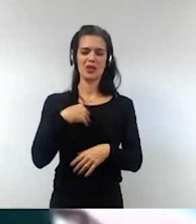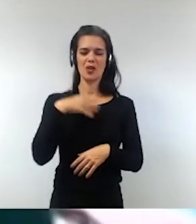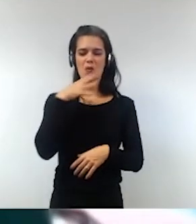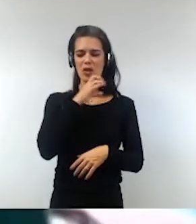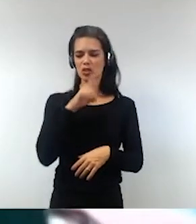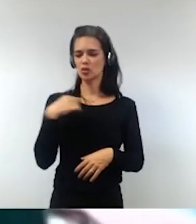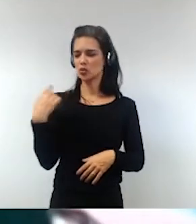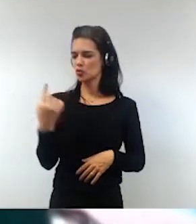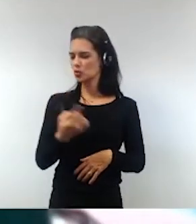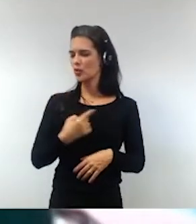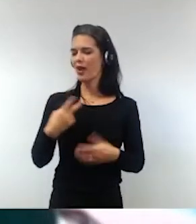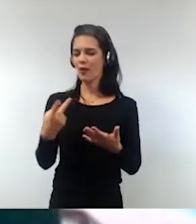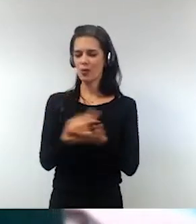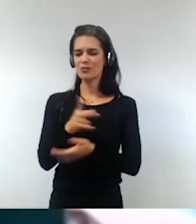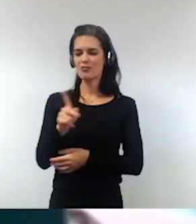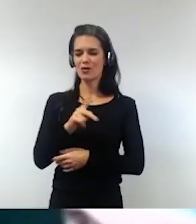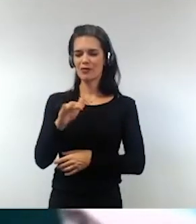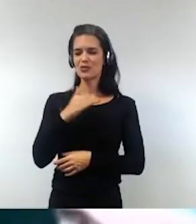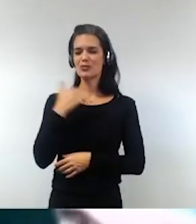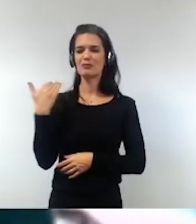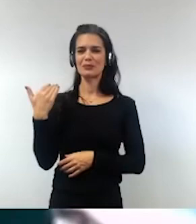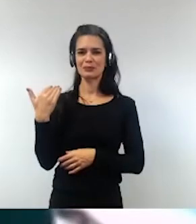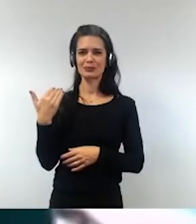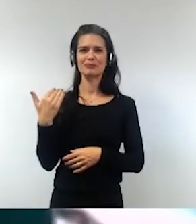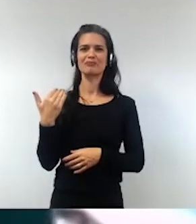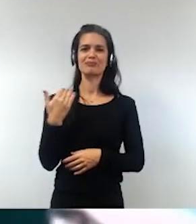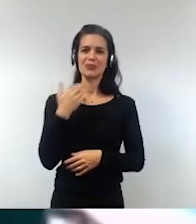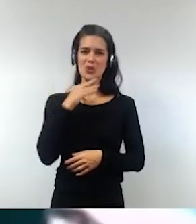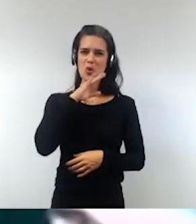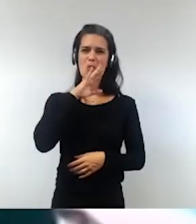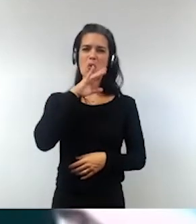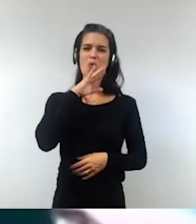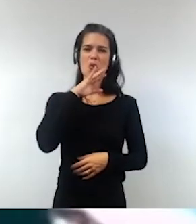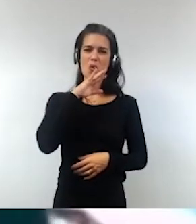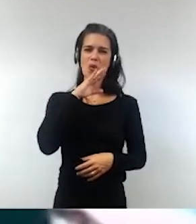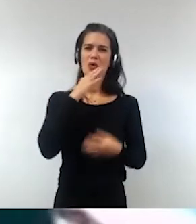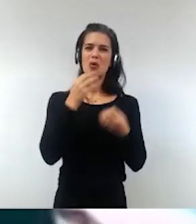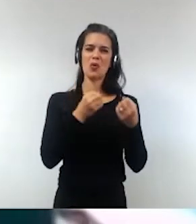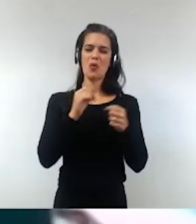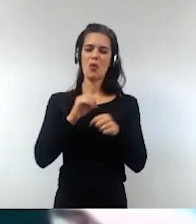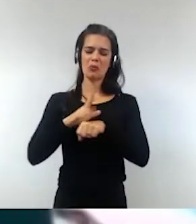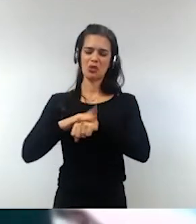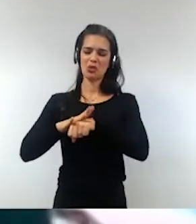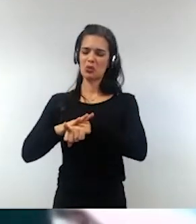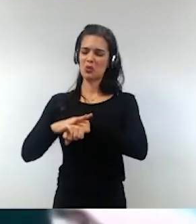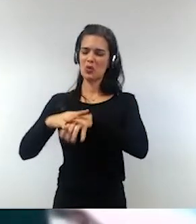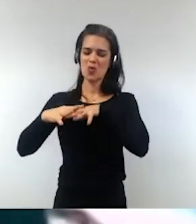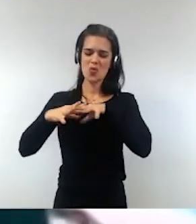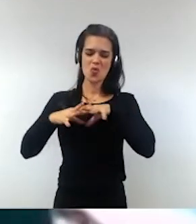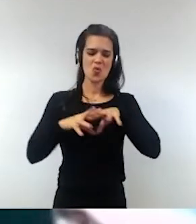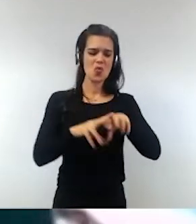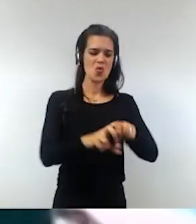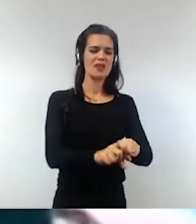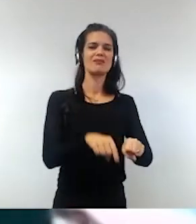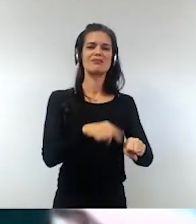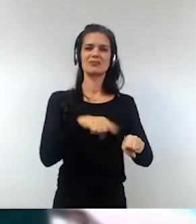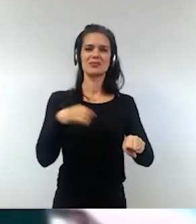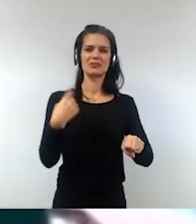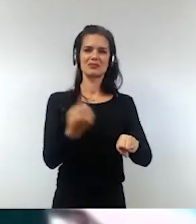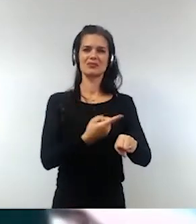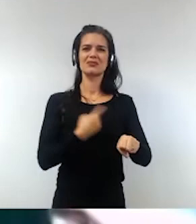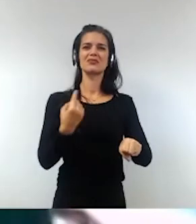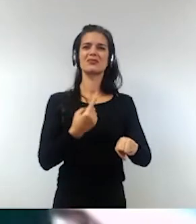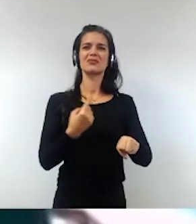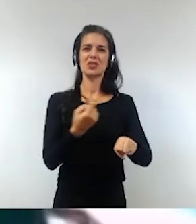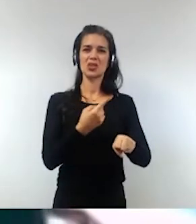professor, né? Foi muito cruel como essa doença veio a afetar os nossos postos